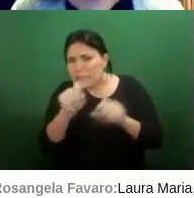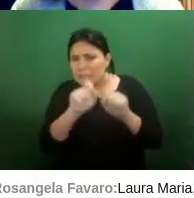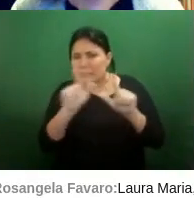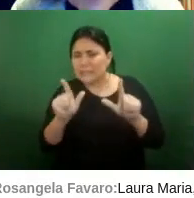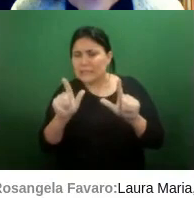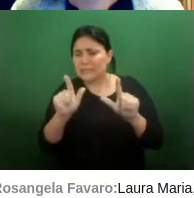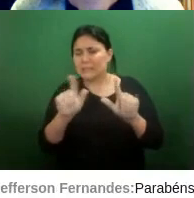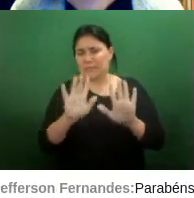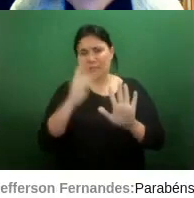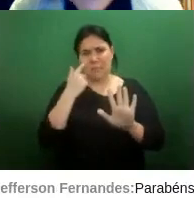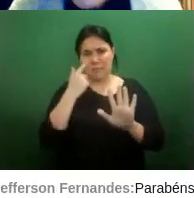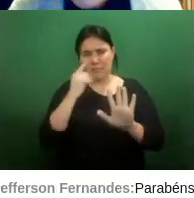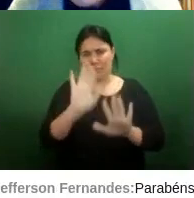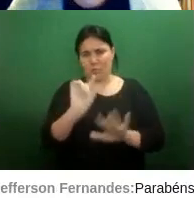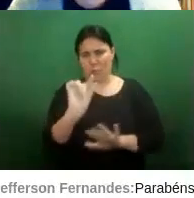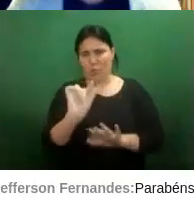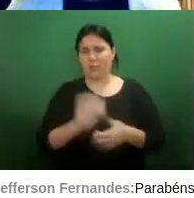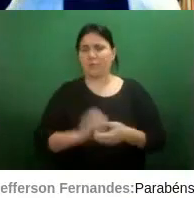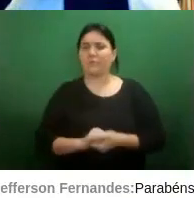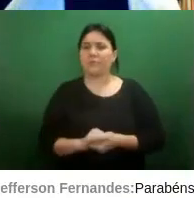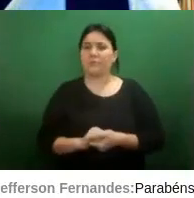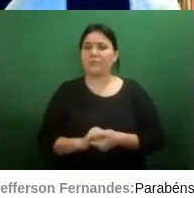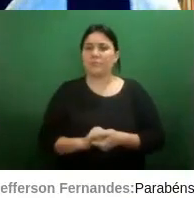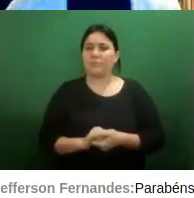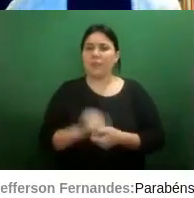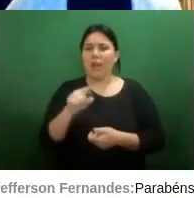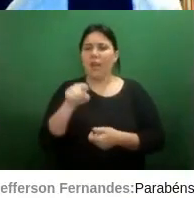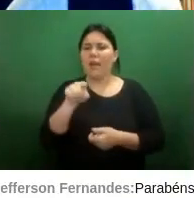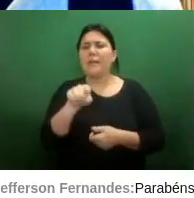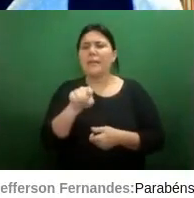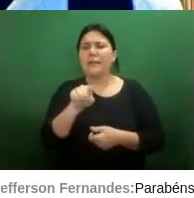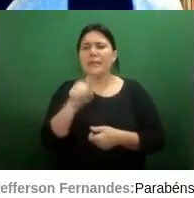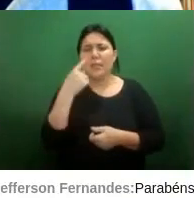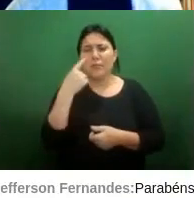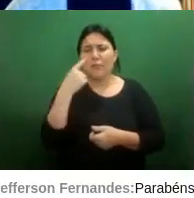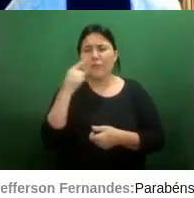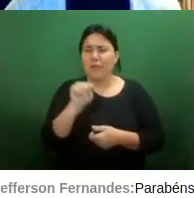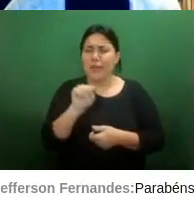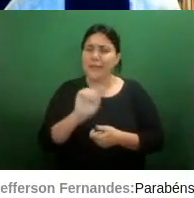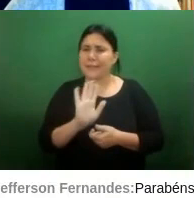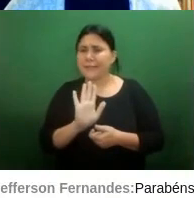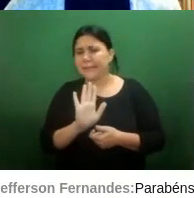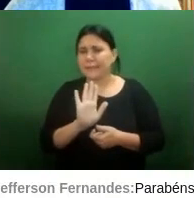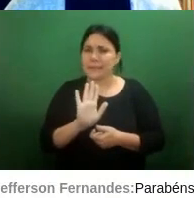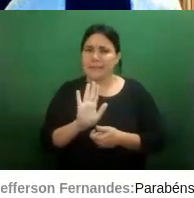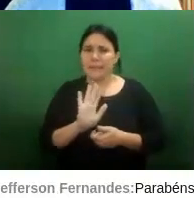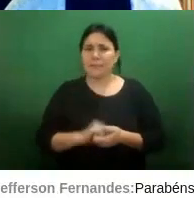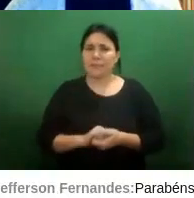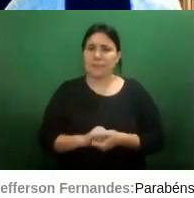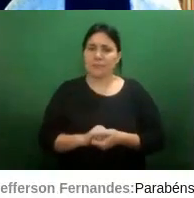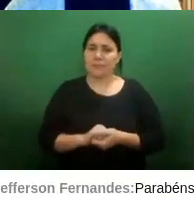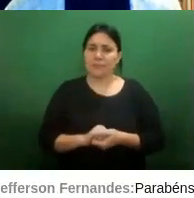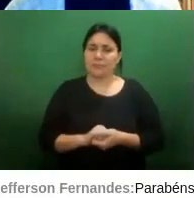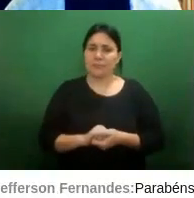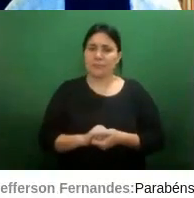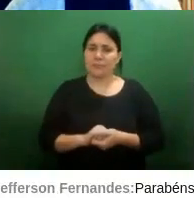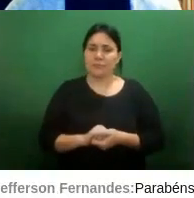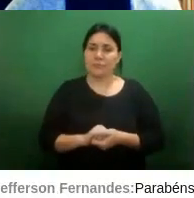Peraí. Uma apresentação, isso. Deixa eu ver aqui. Eu vou pegar ela